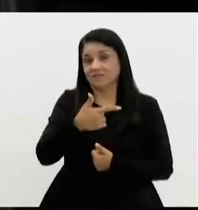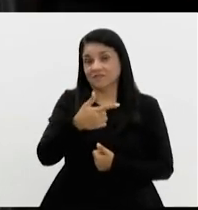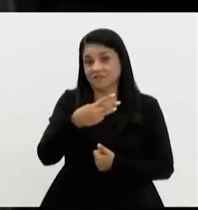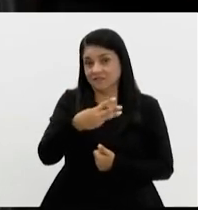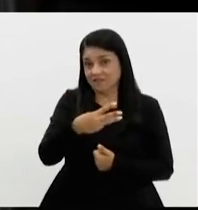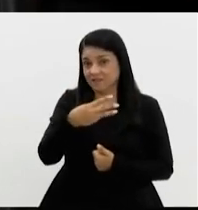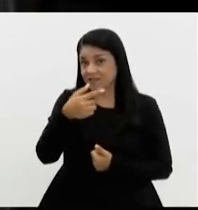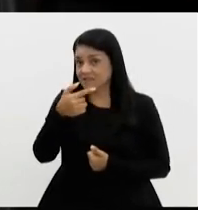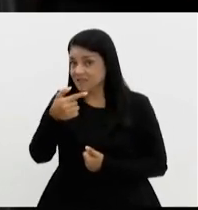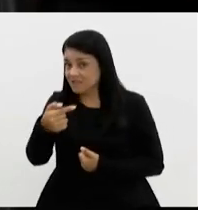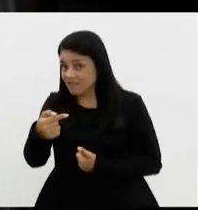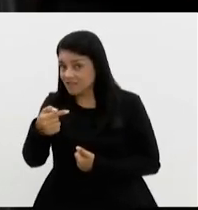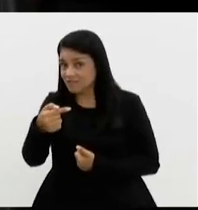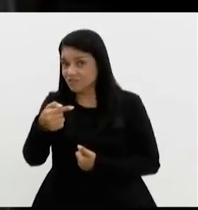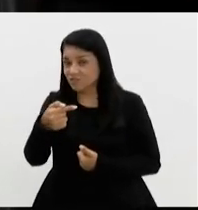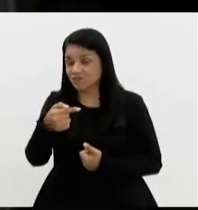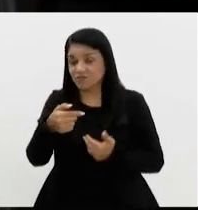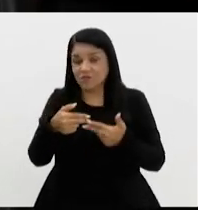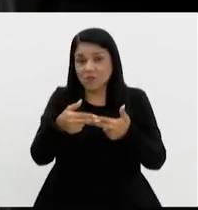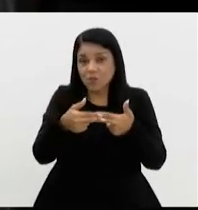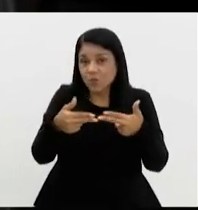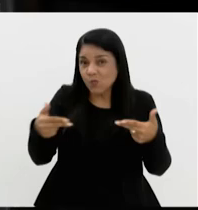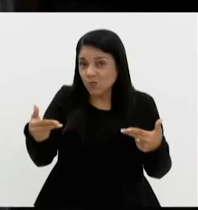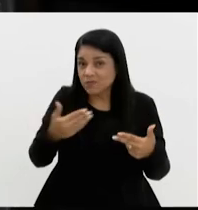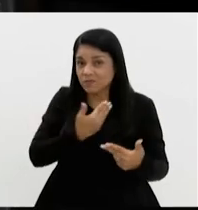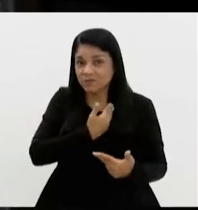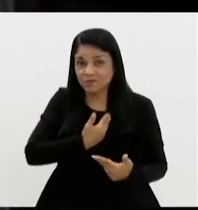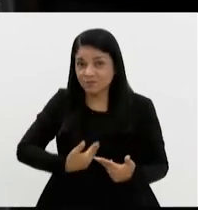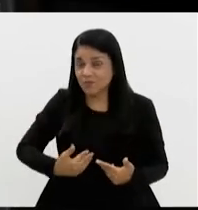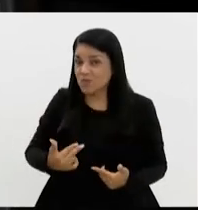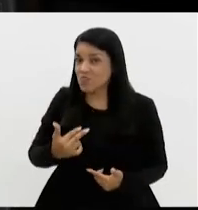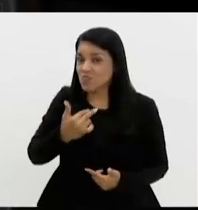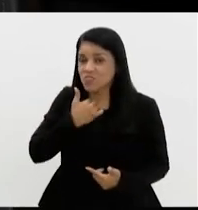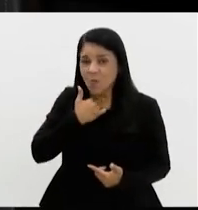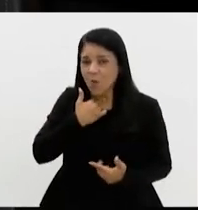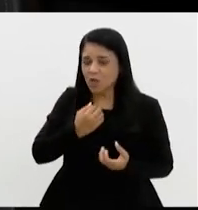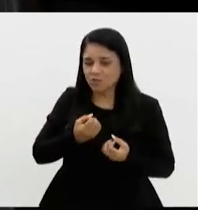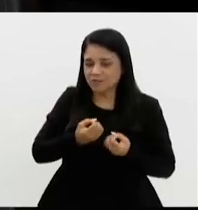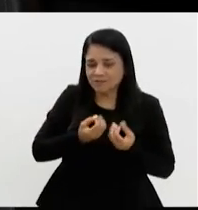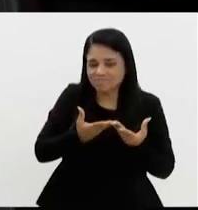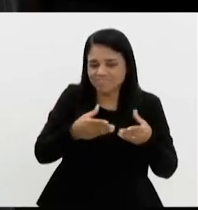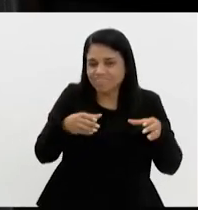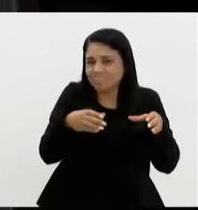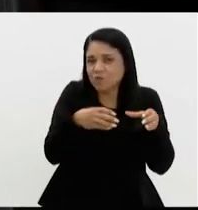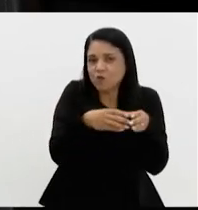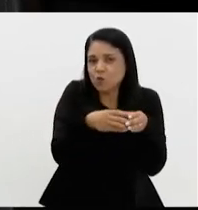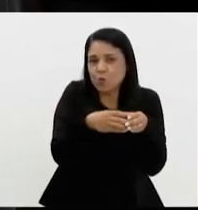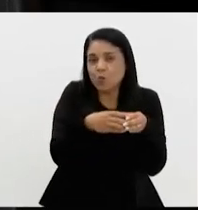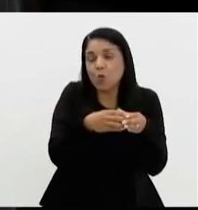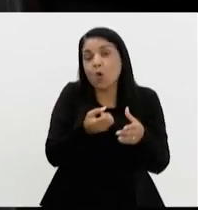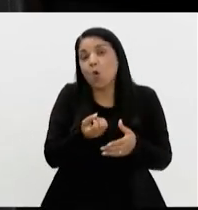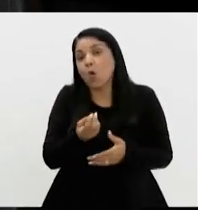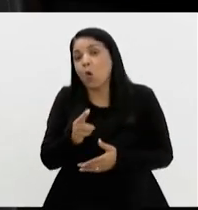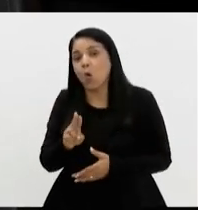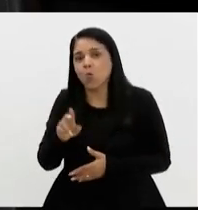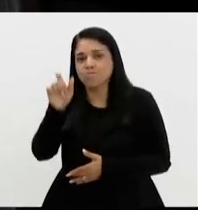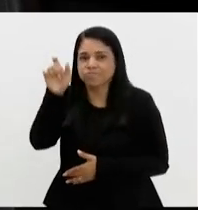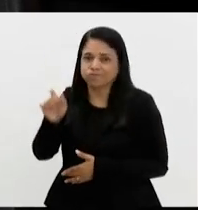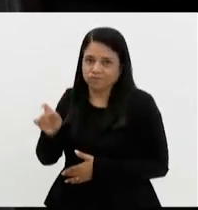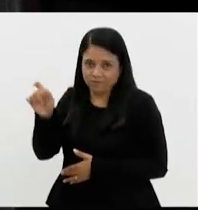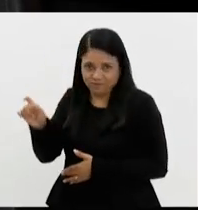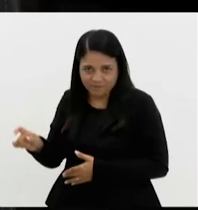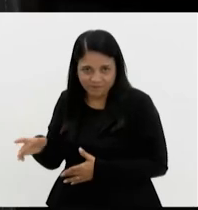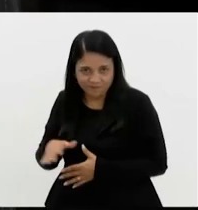marcadamente bens públicos não podem se destinar a grupos de indivíduos para uso exclusivo